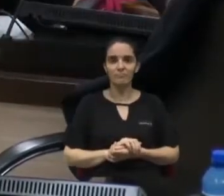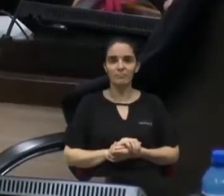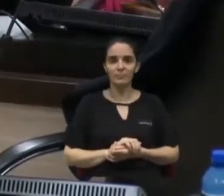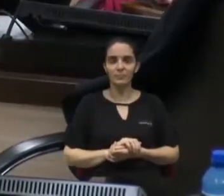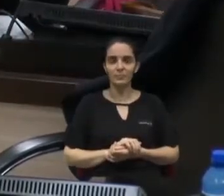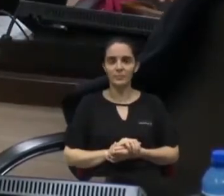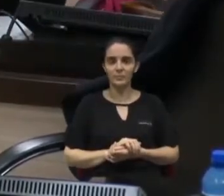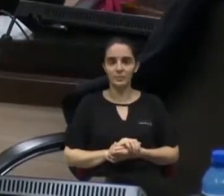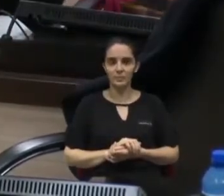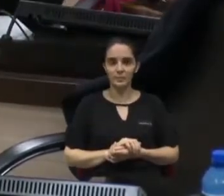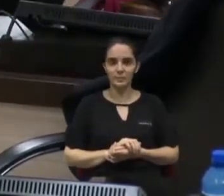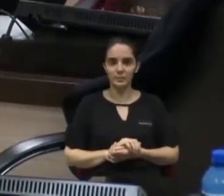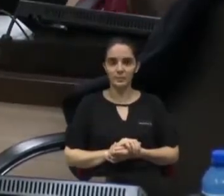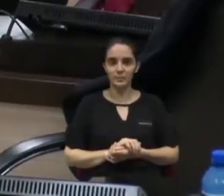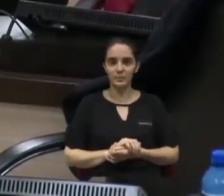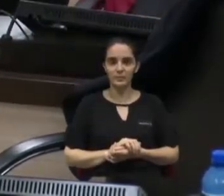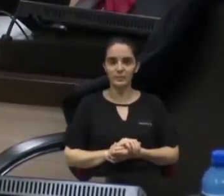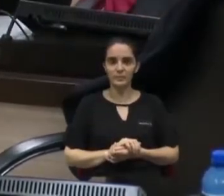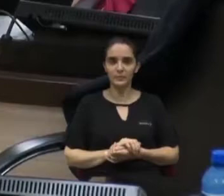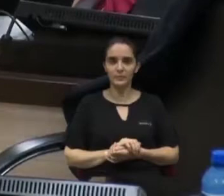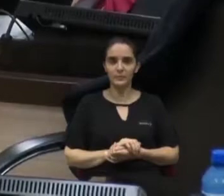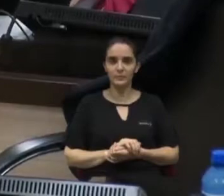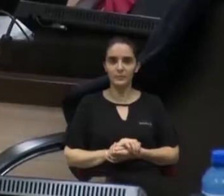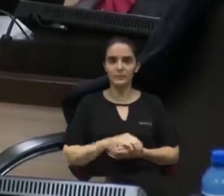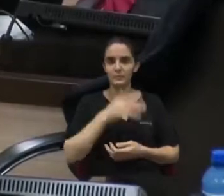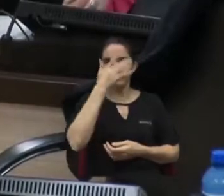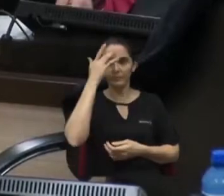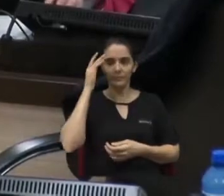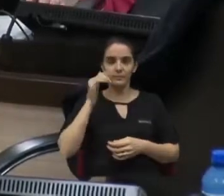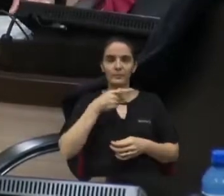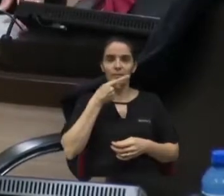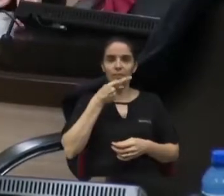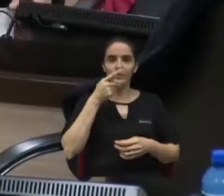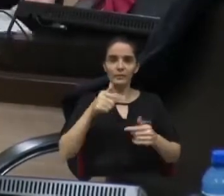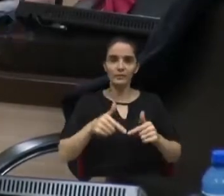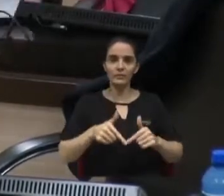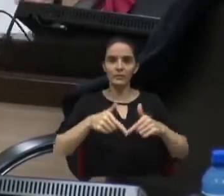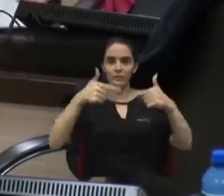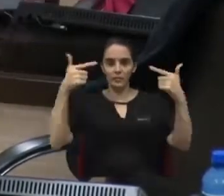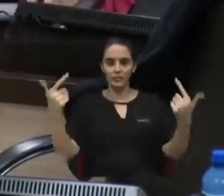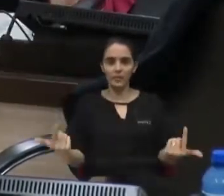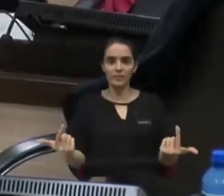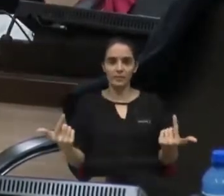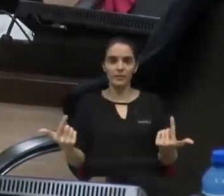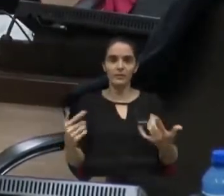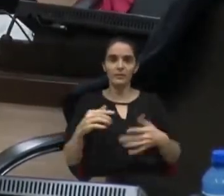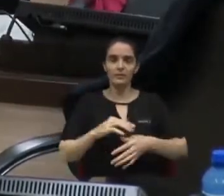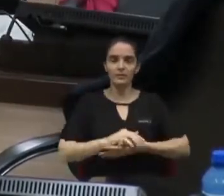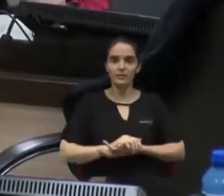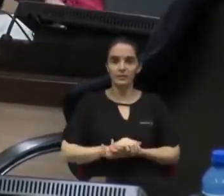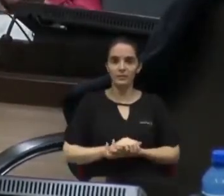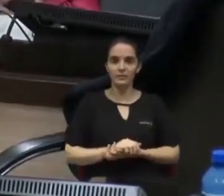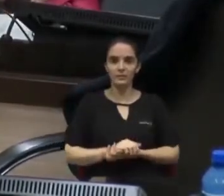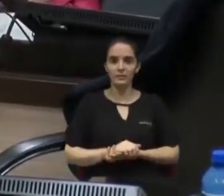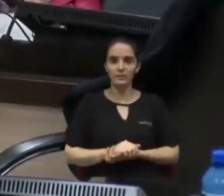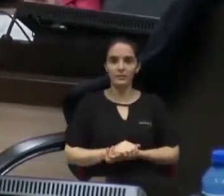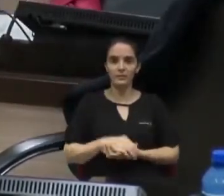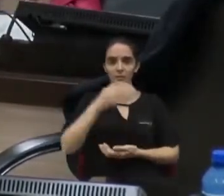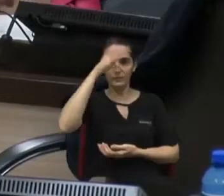né? Alguns chamam de sorte, outros chamam de momento, outros chamam de destino. Eu atribuo a